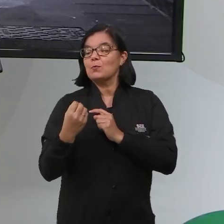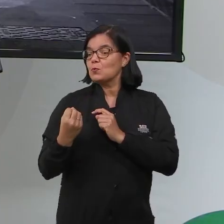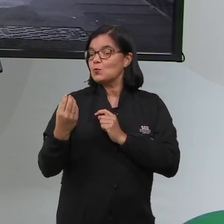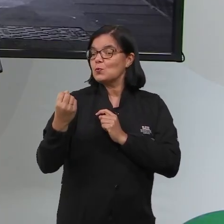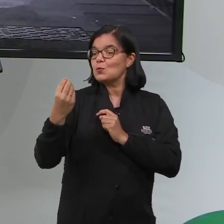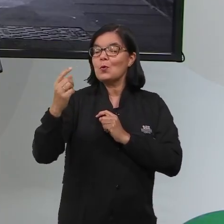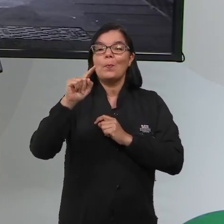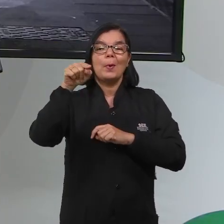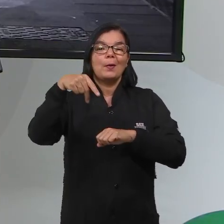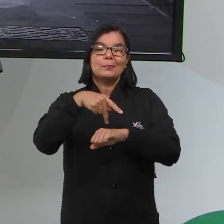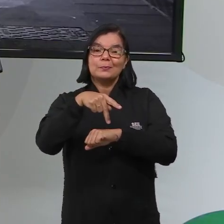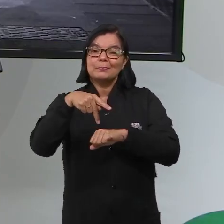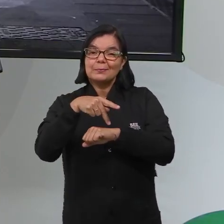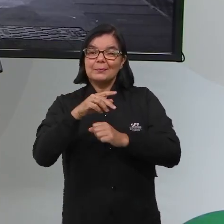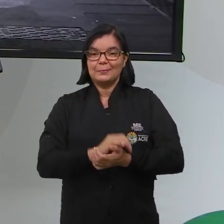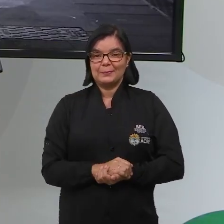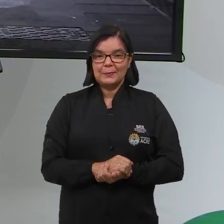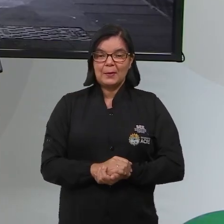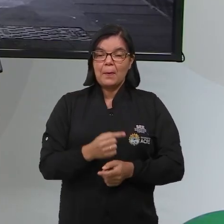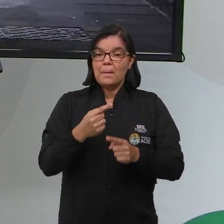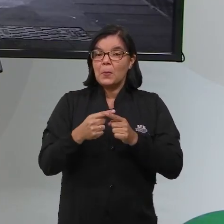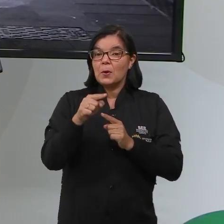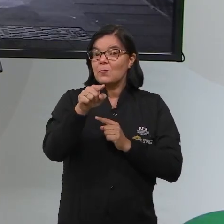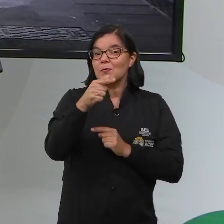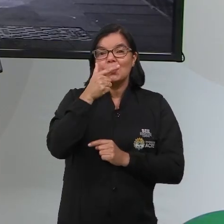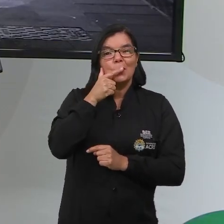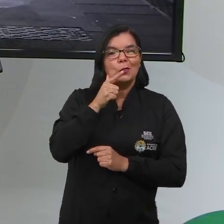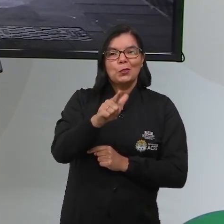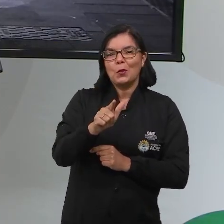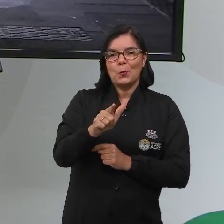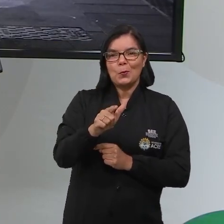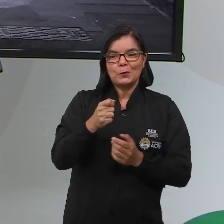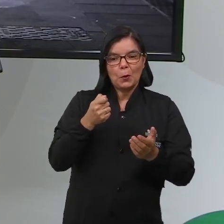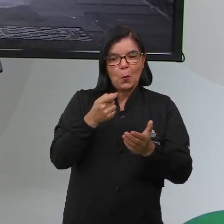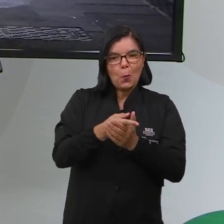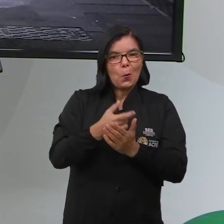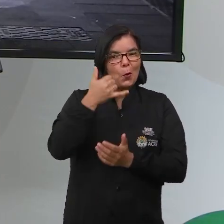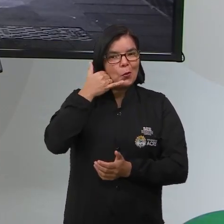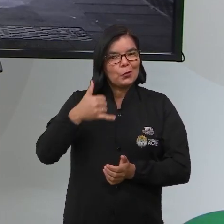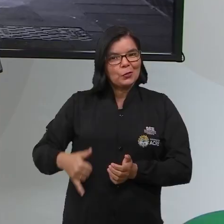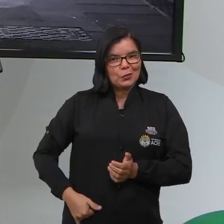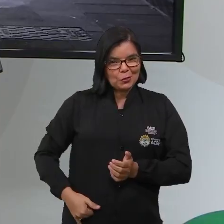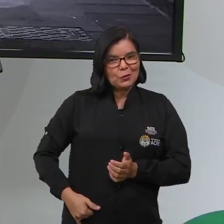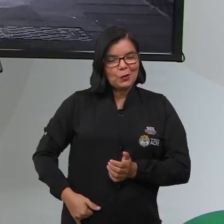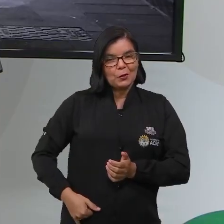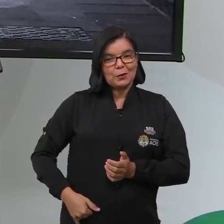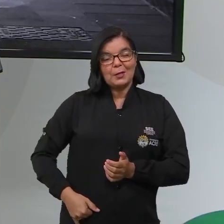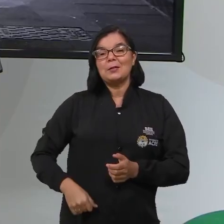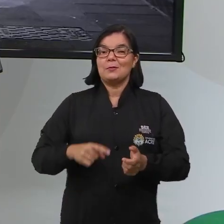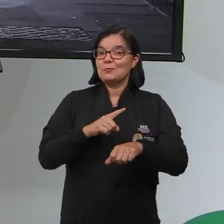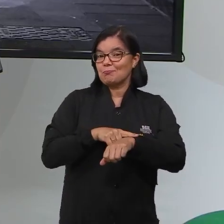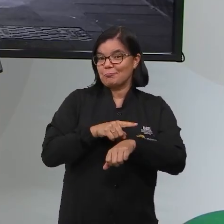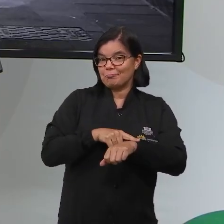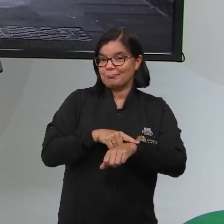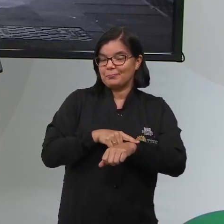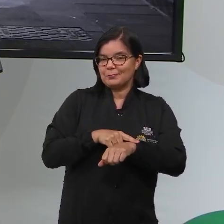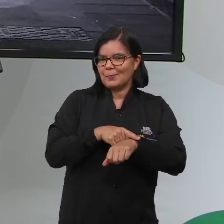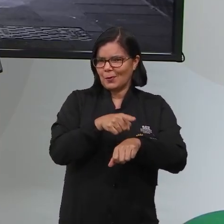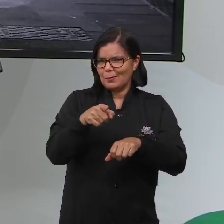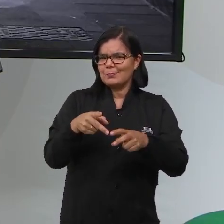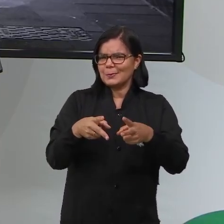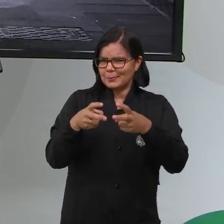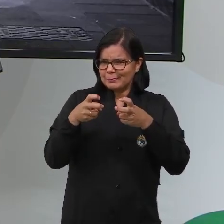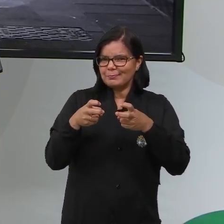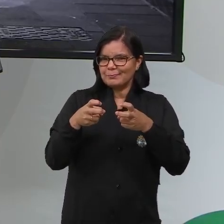viagens internacionais? Por que que você não consegue consumir o celular da moda e do momento? Deu para